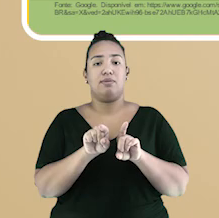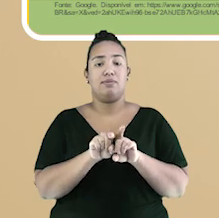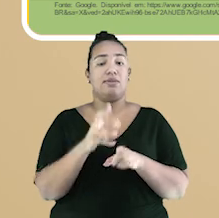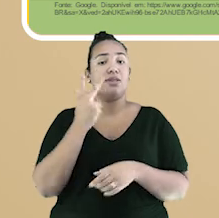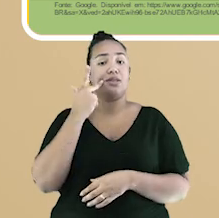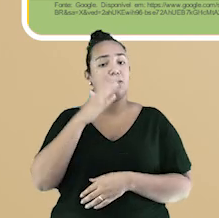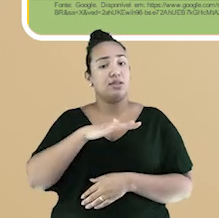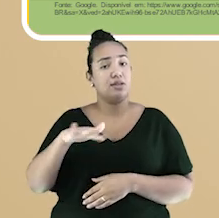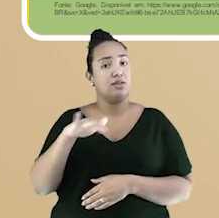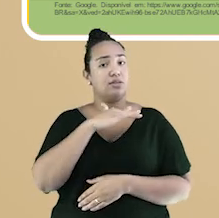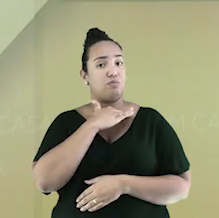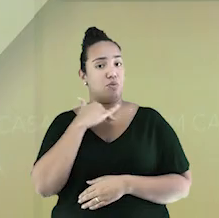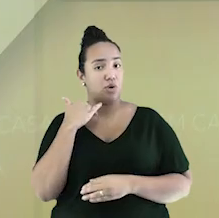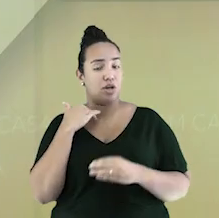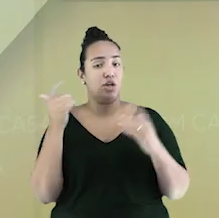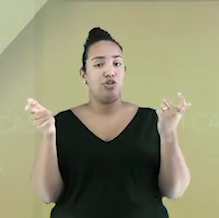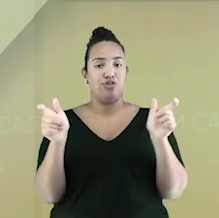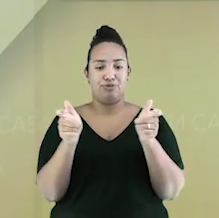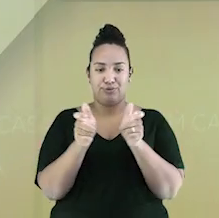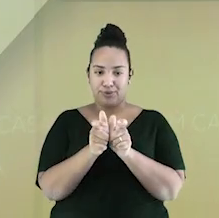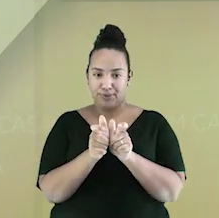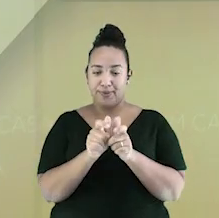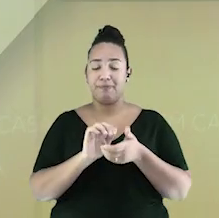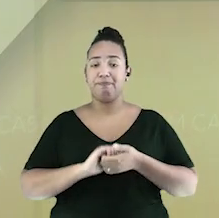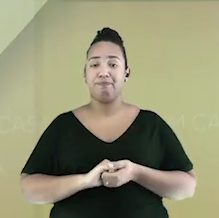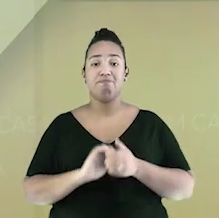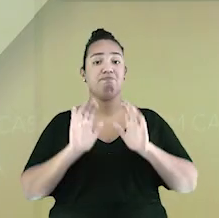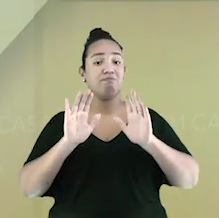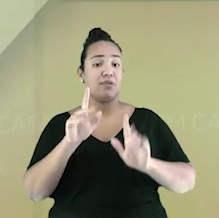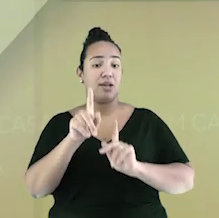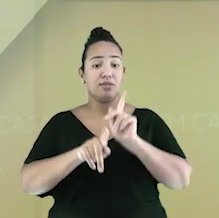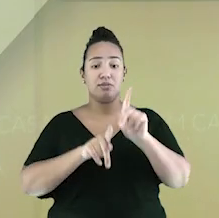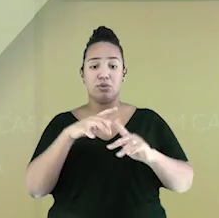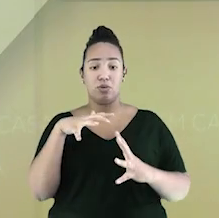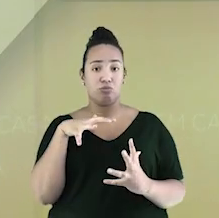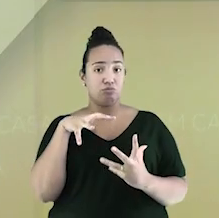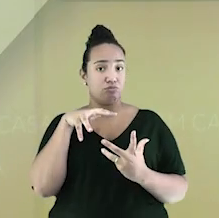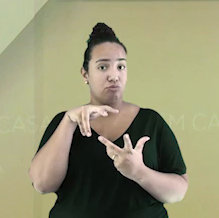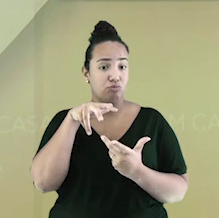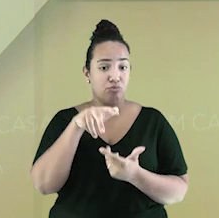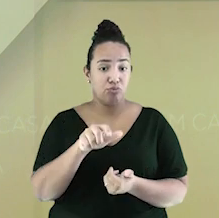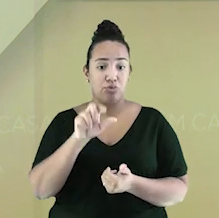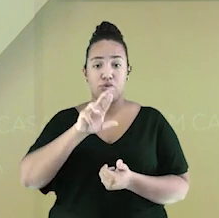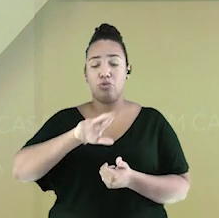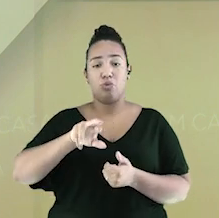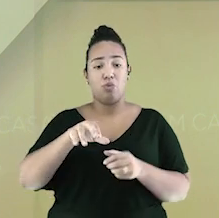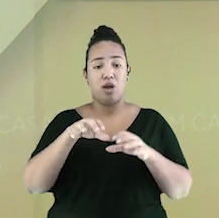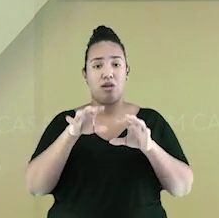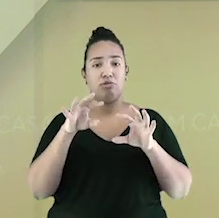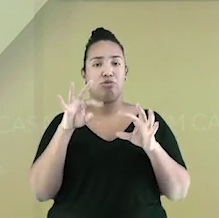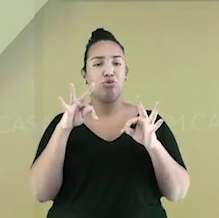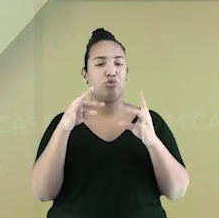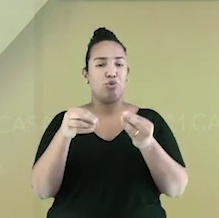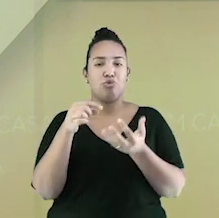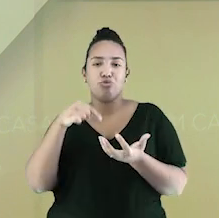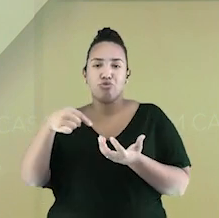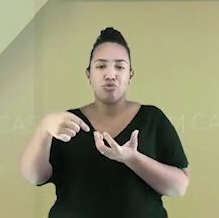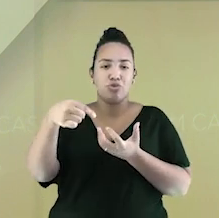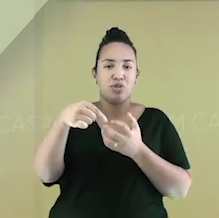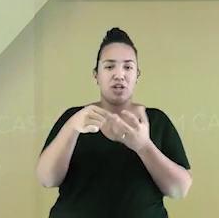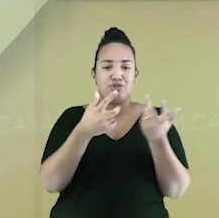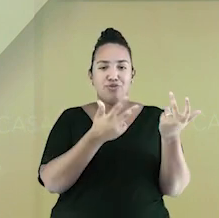da mortalidade infantil. Porém, essa grande população mundial não está dividida da mesma maneira por todos